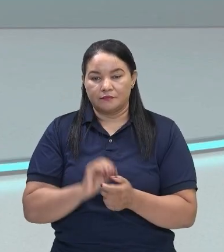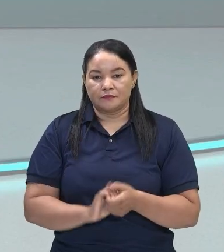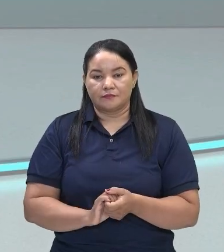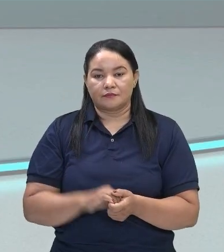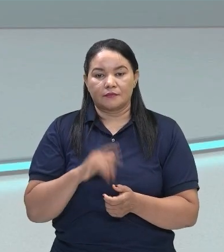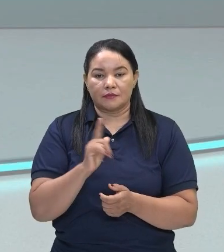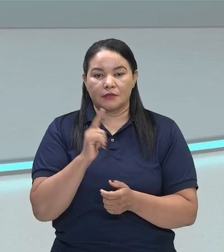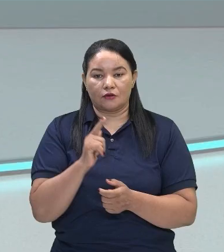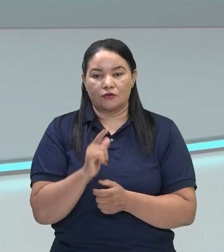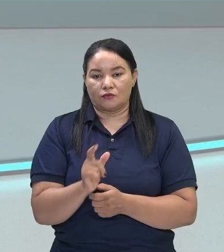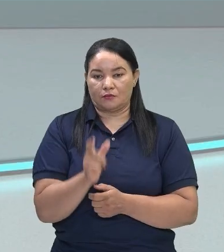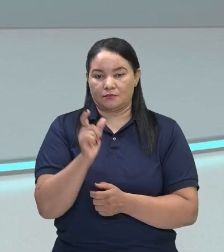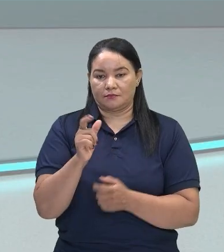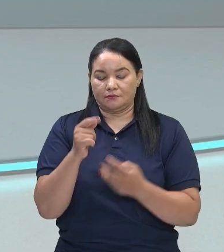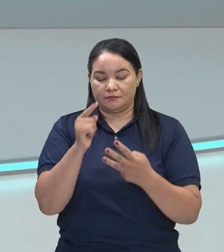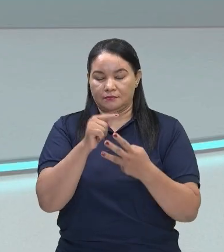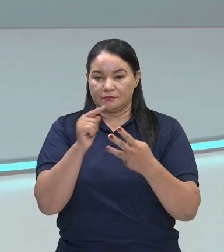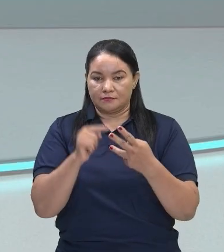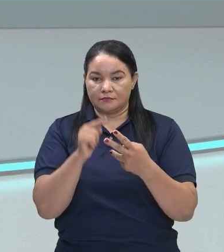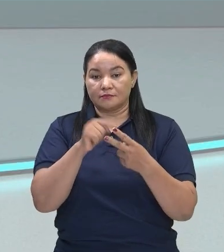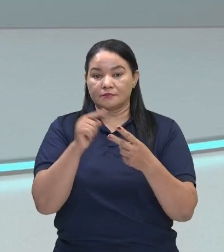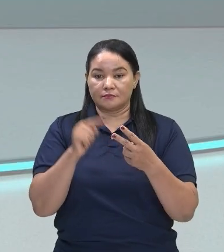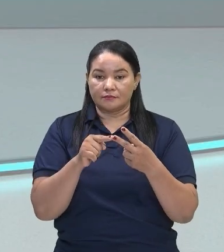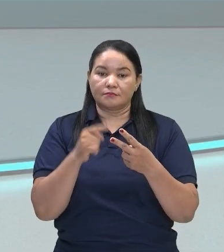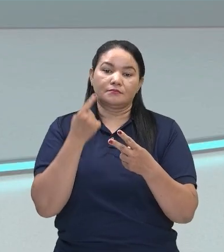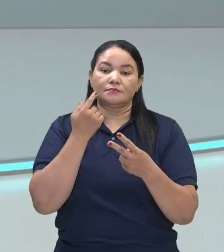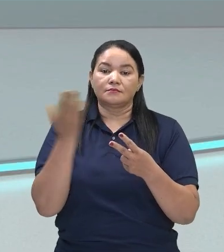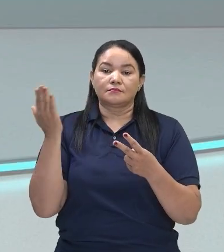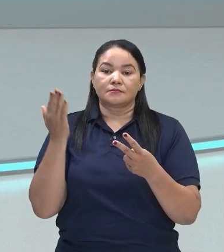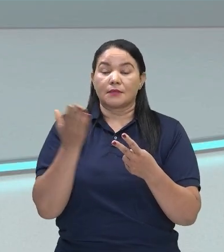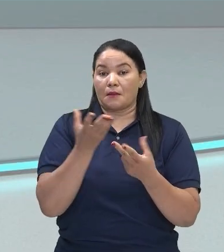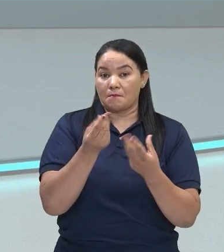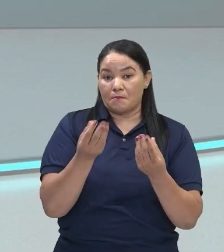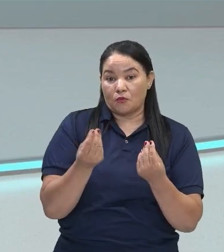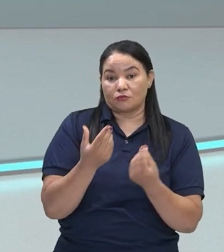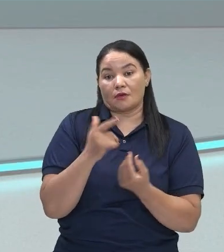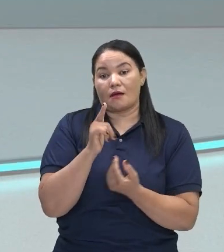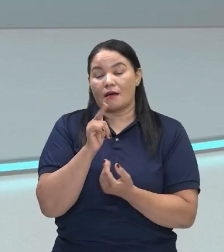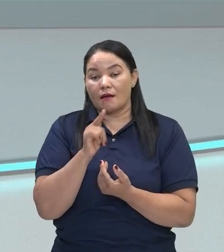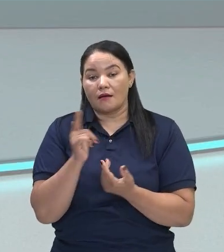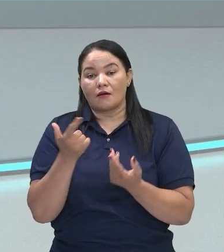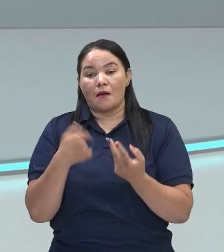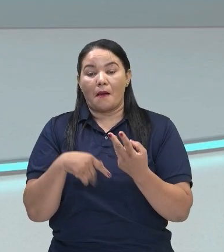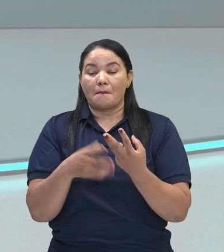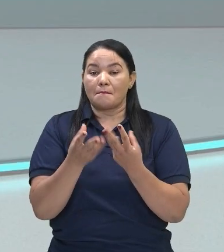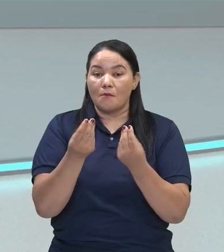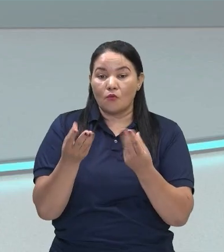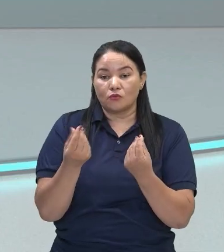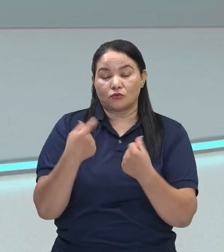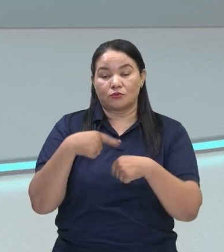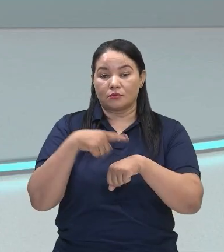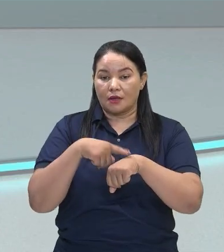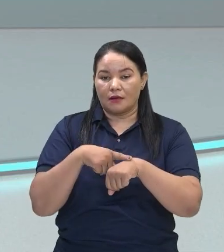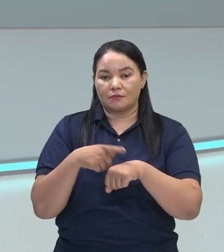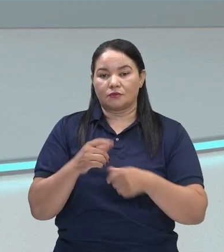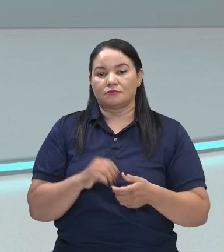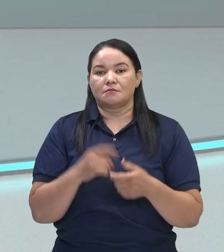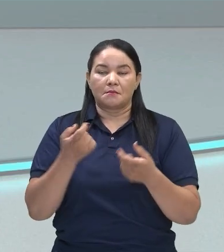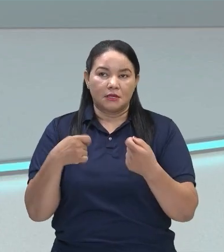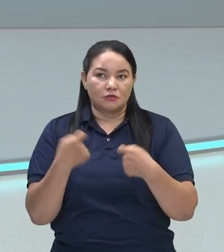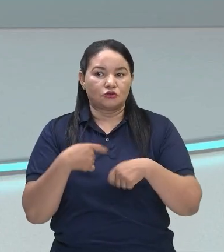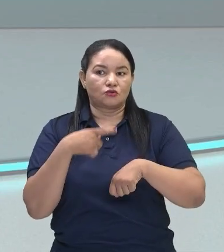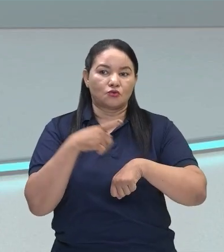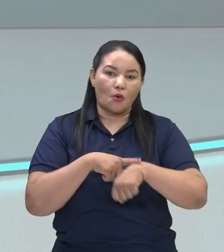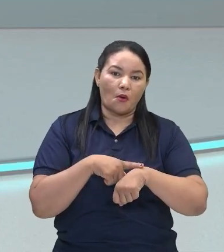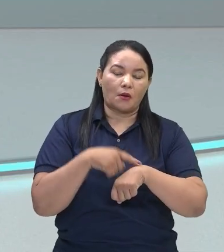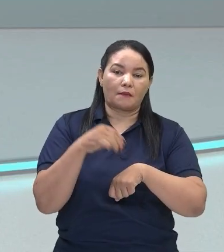Much water, muita água. Much time, muito tempo. Tempo também é incontável, tá? Eu vou precisar de horas, de minutos,